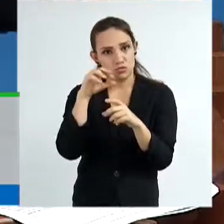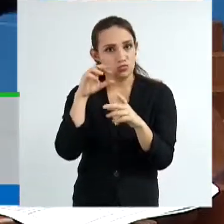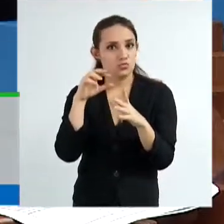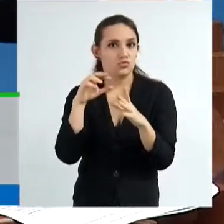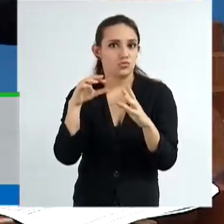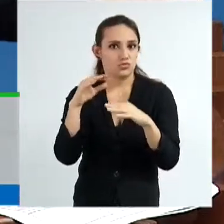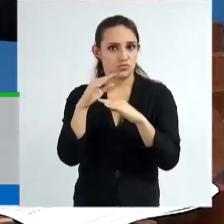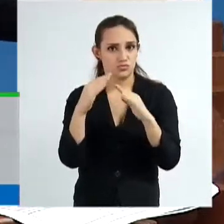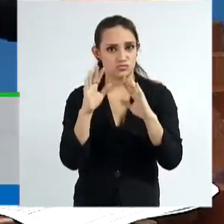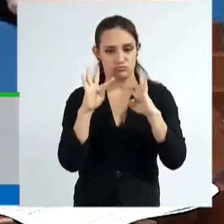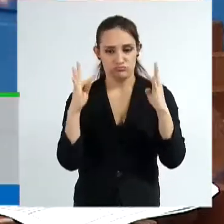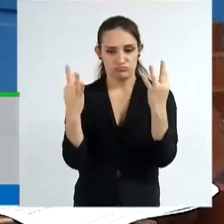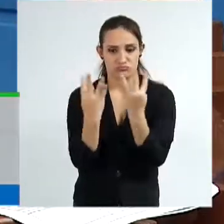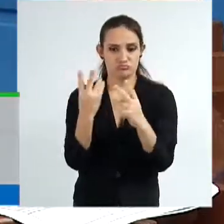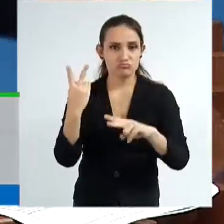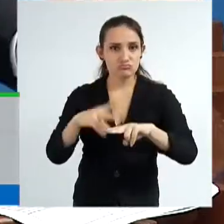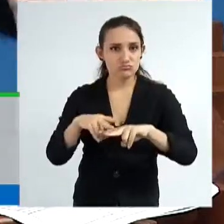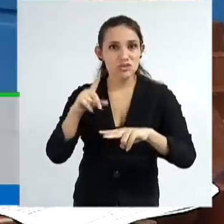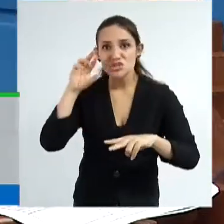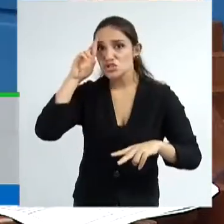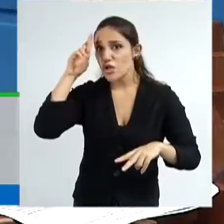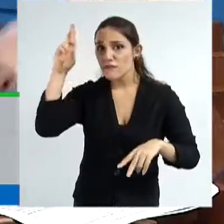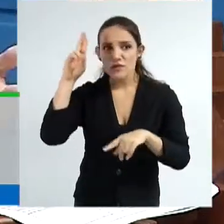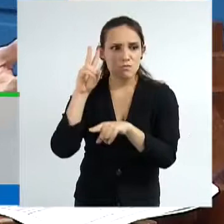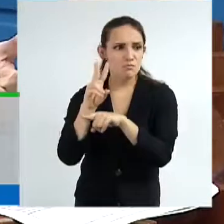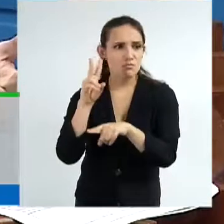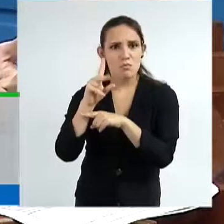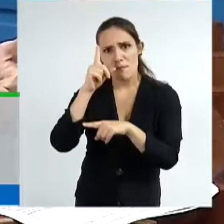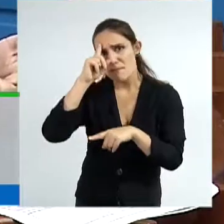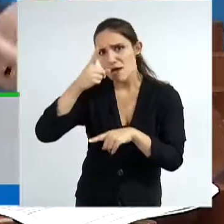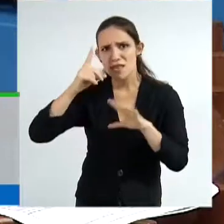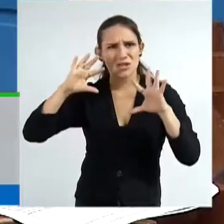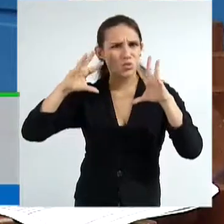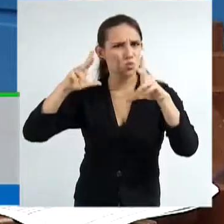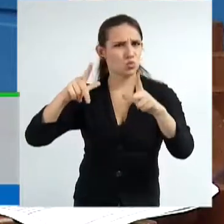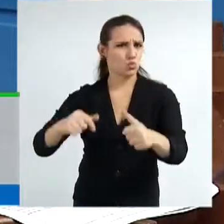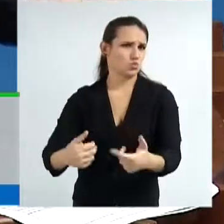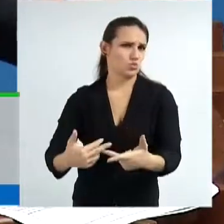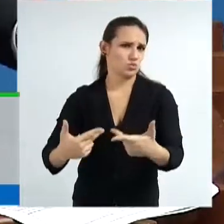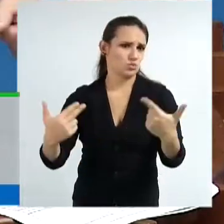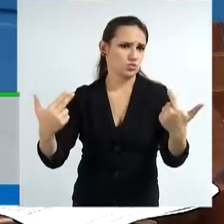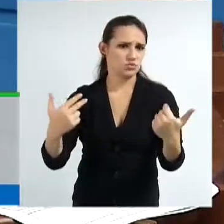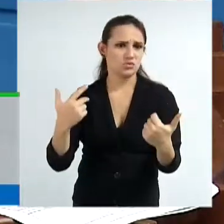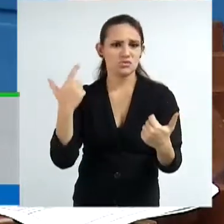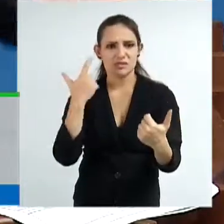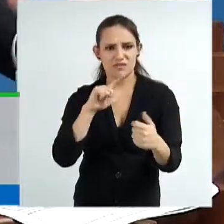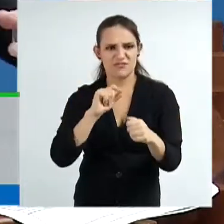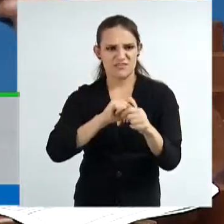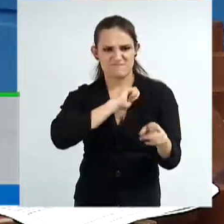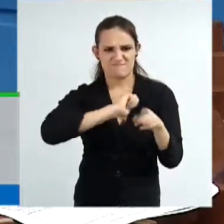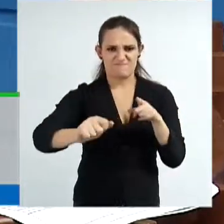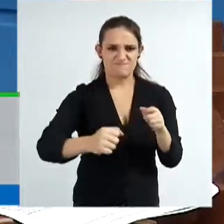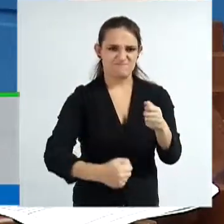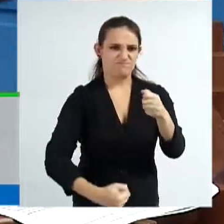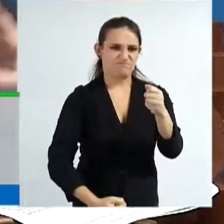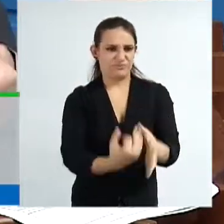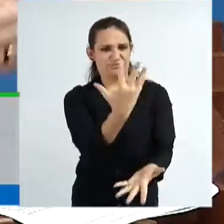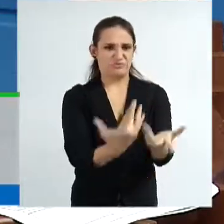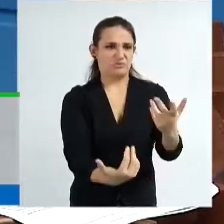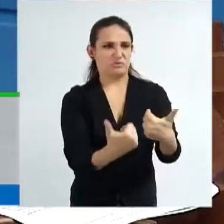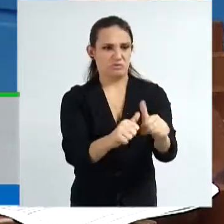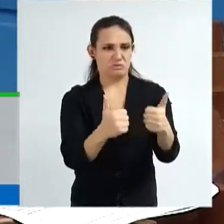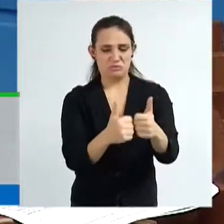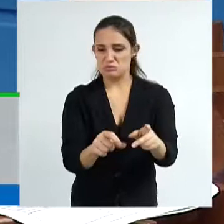das organizações criminosas comandavam ataques a ônibus, incêndios, a